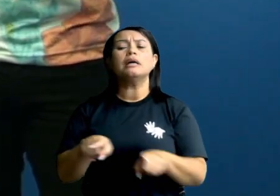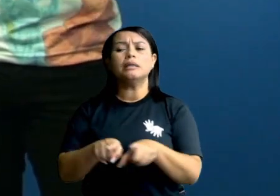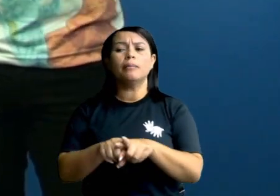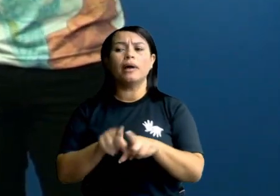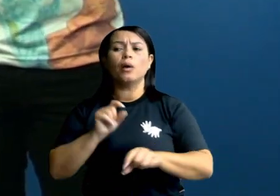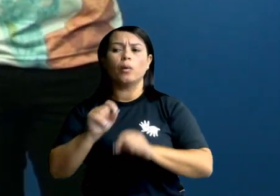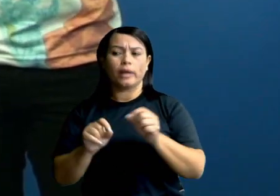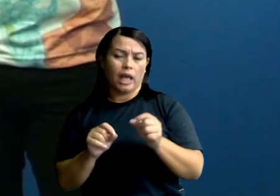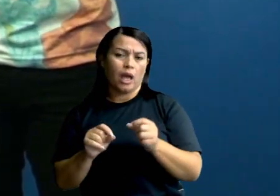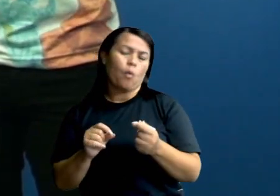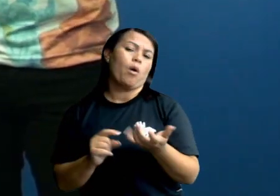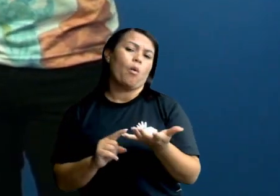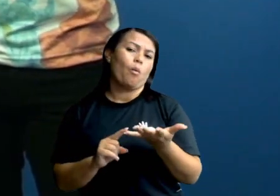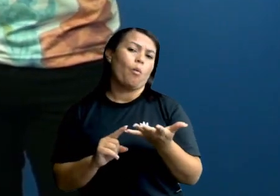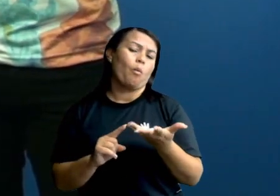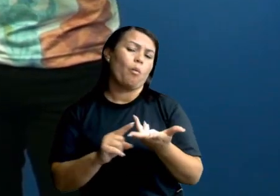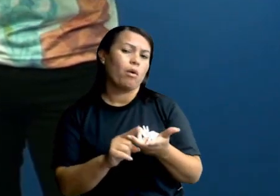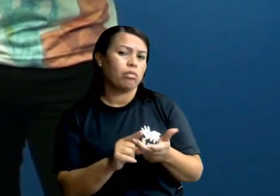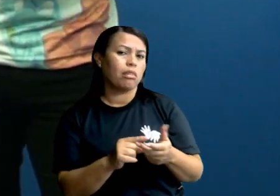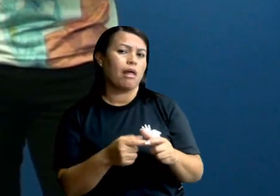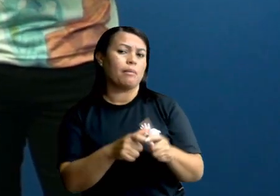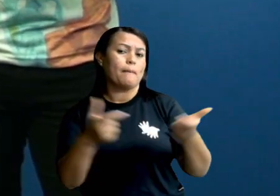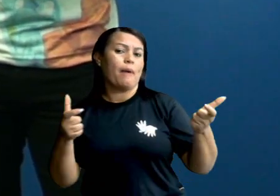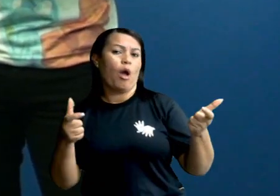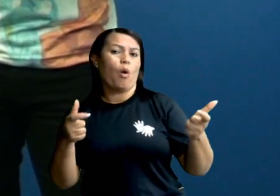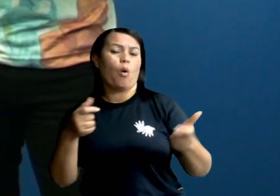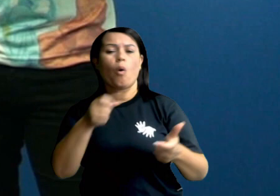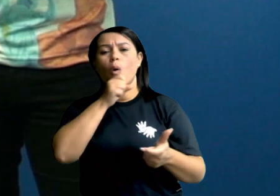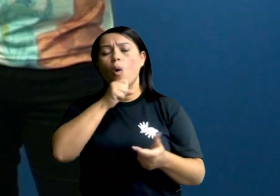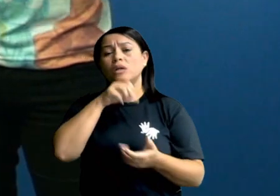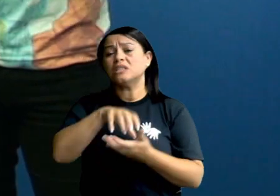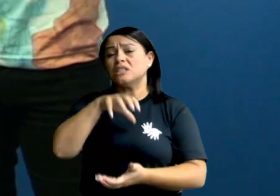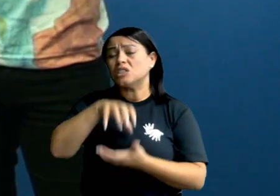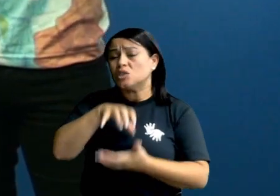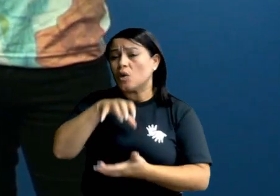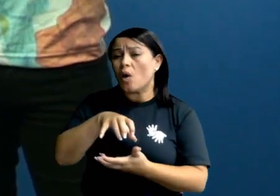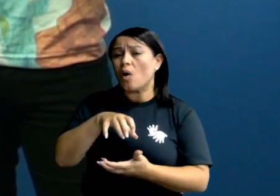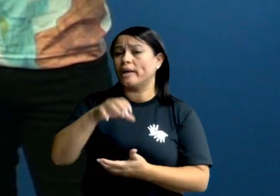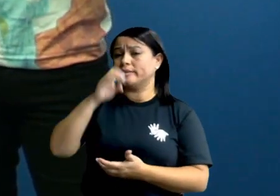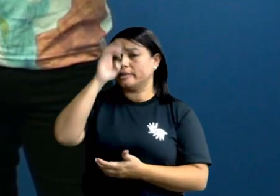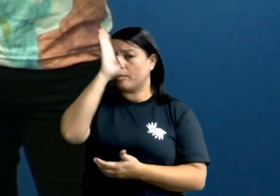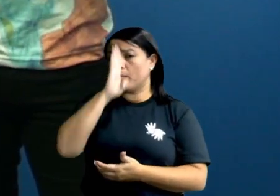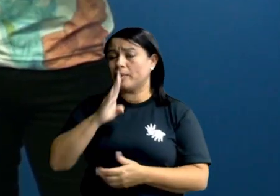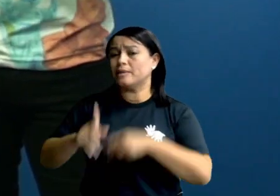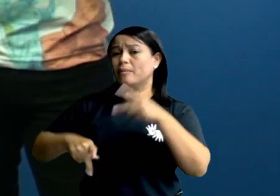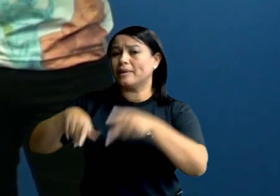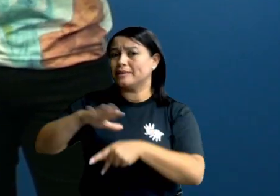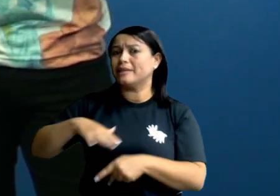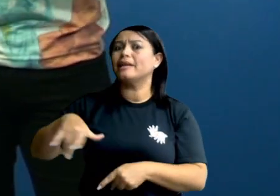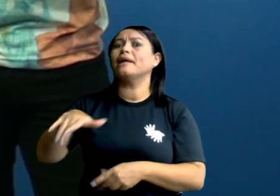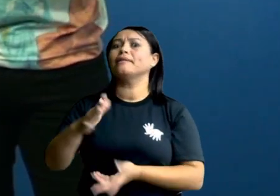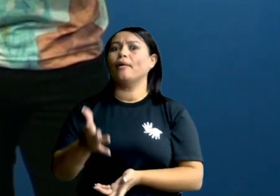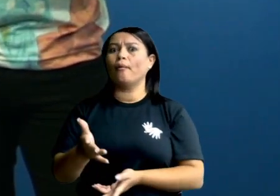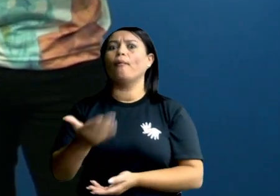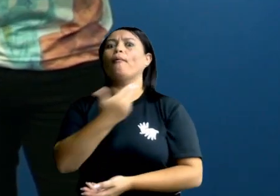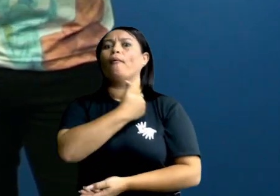como a quantidade de idosos está aumentando, já que a população brasileira passa por um envelhecimento, então o governo tem que se preocupar com